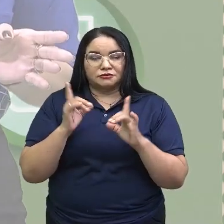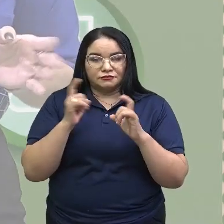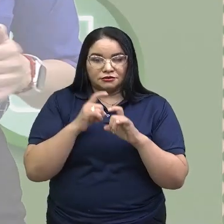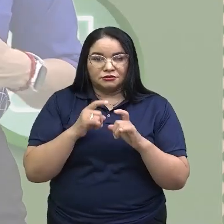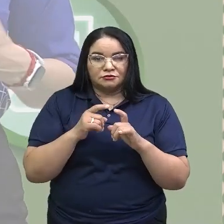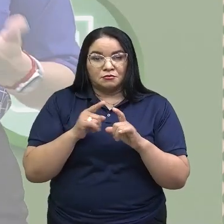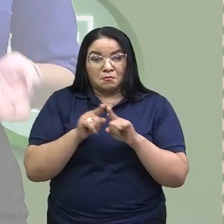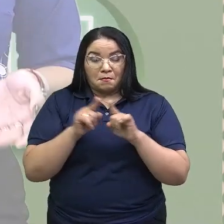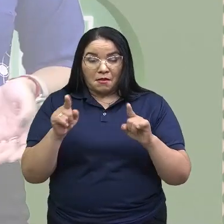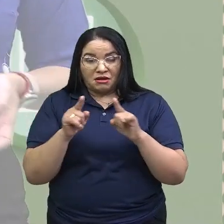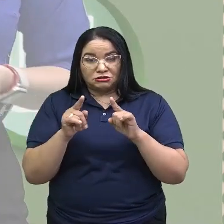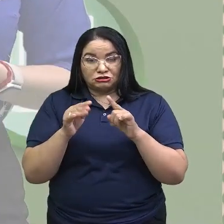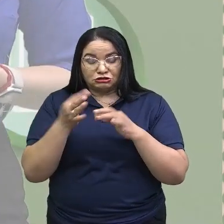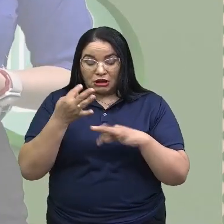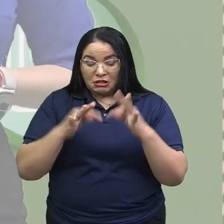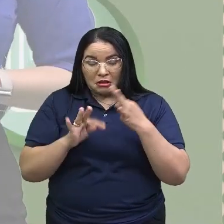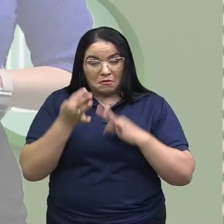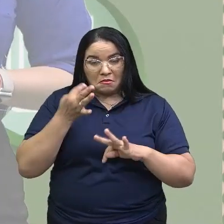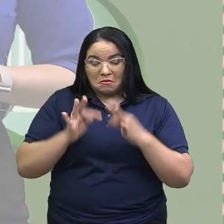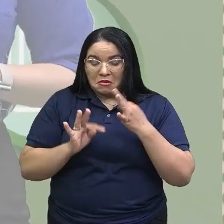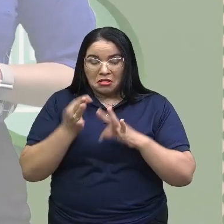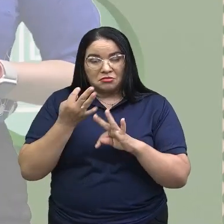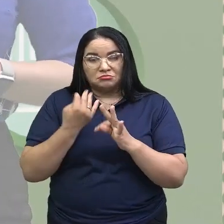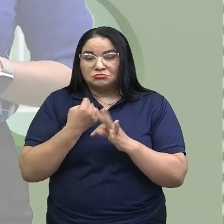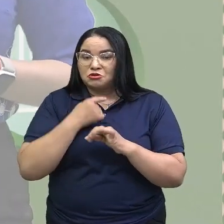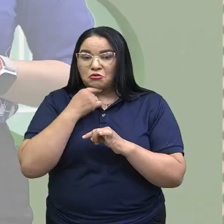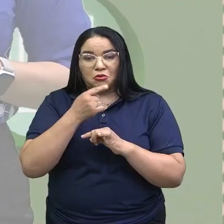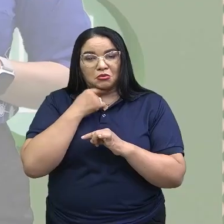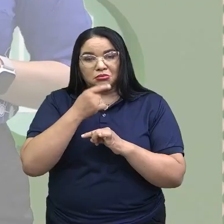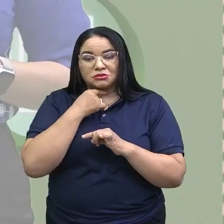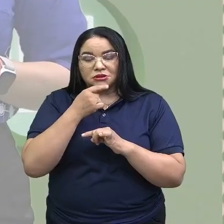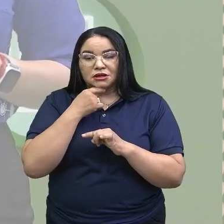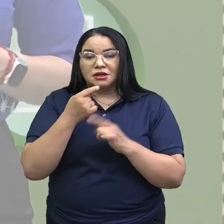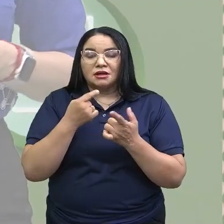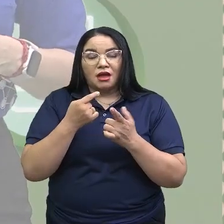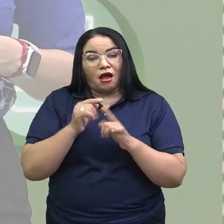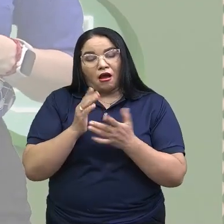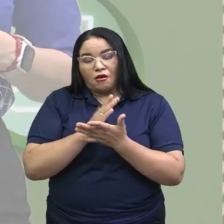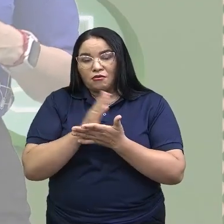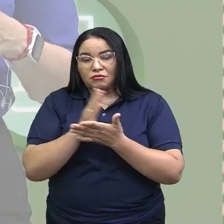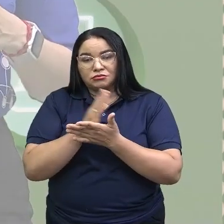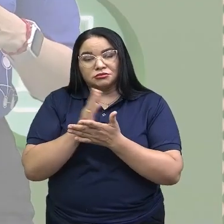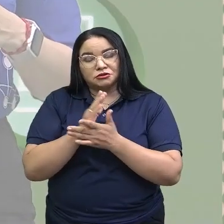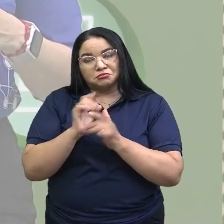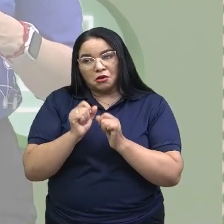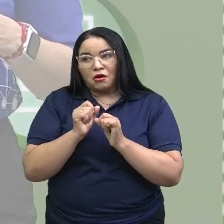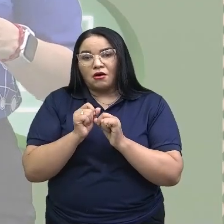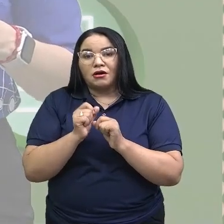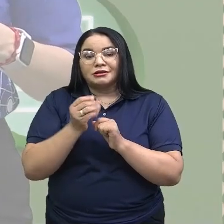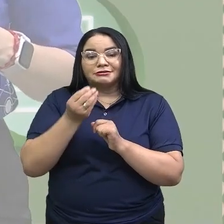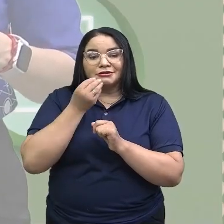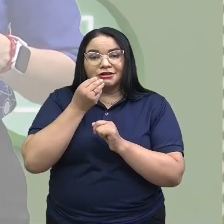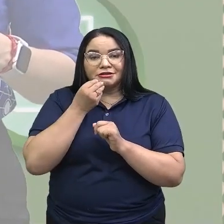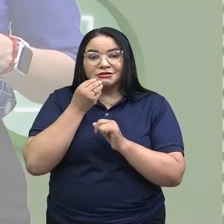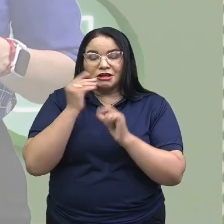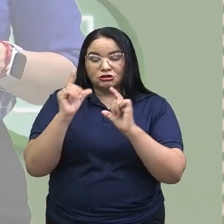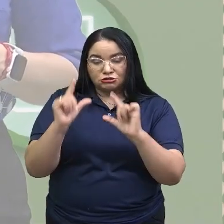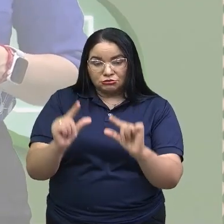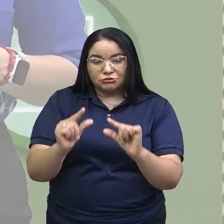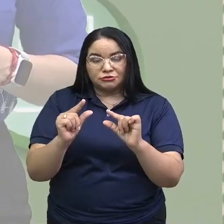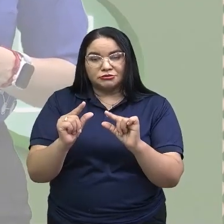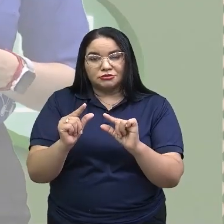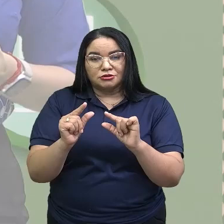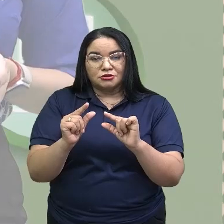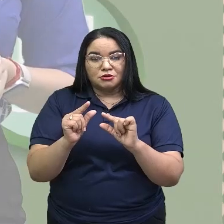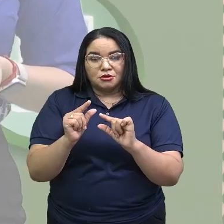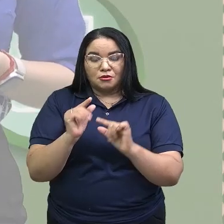tratamentos, né? Não tem cura, mas tem tratamentos relacionados a essa doença para tentar diminuir esses